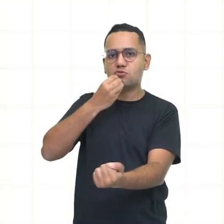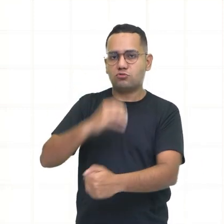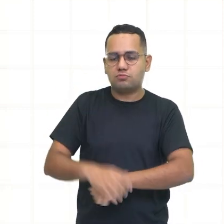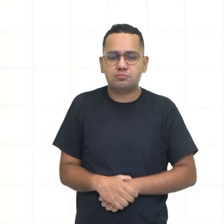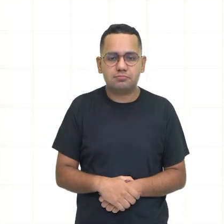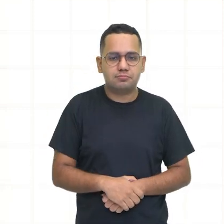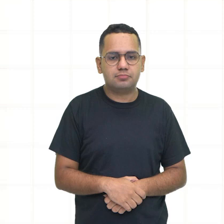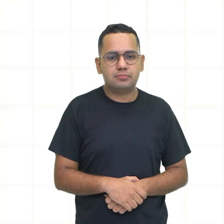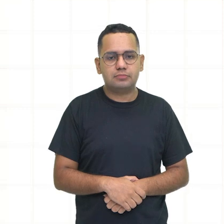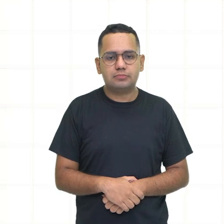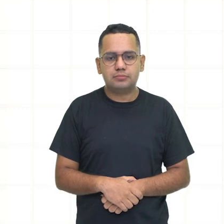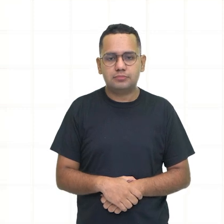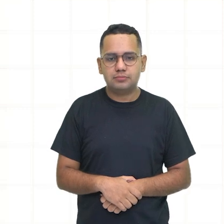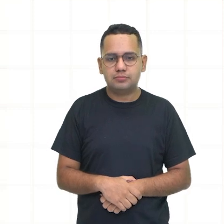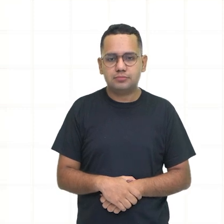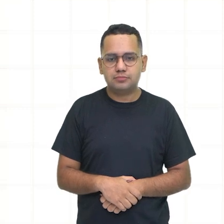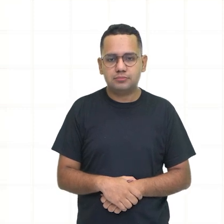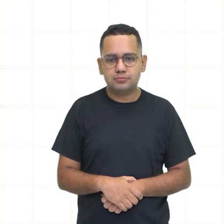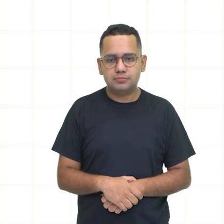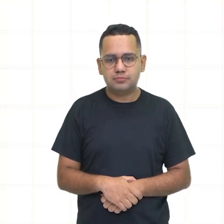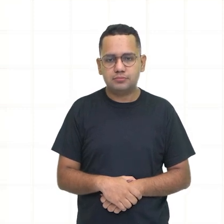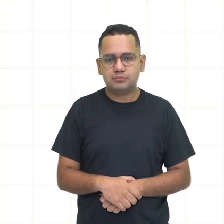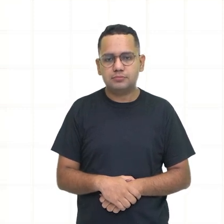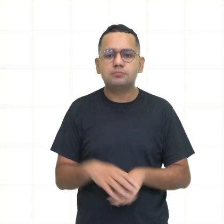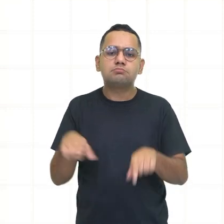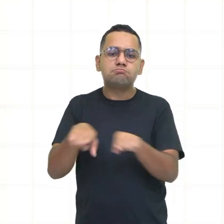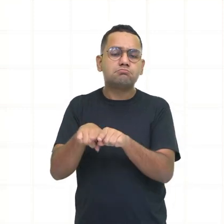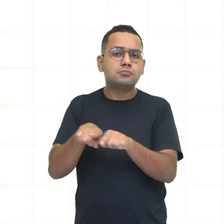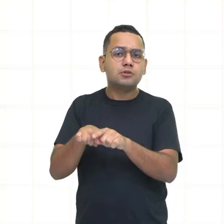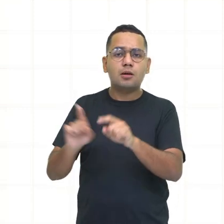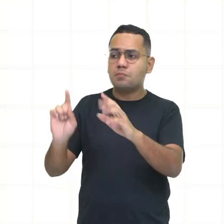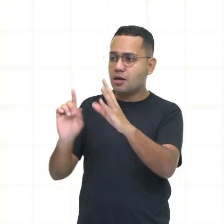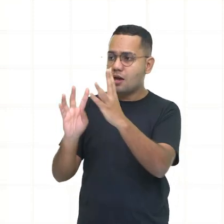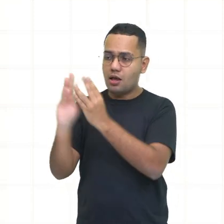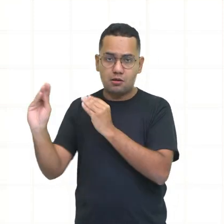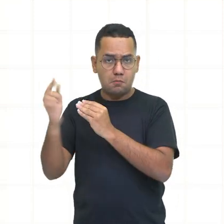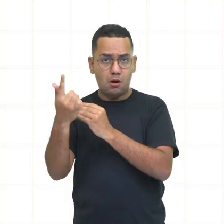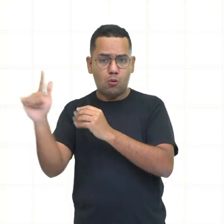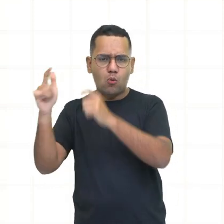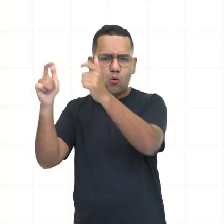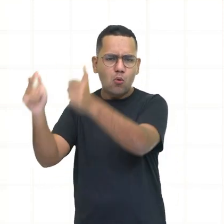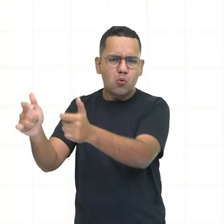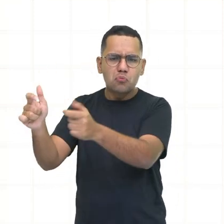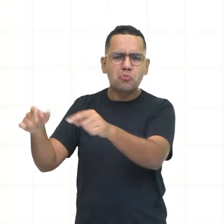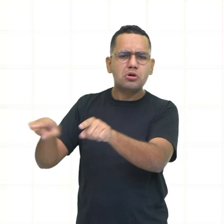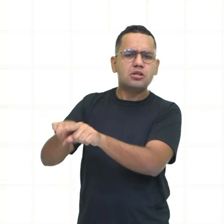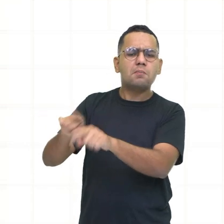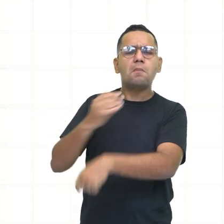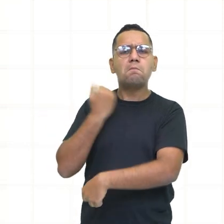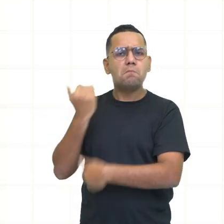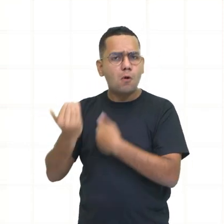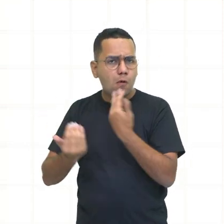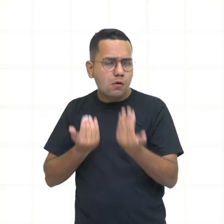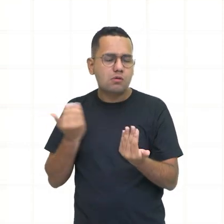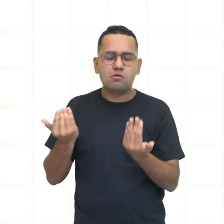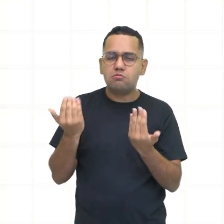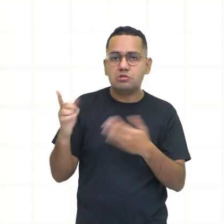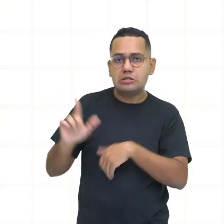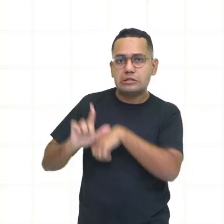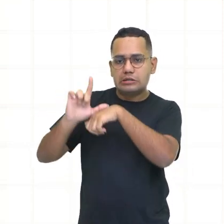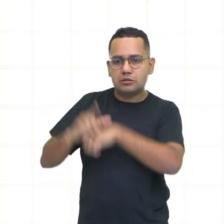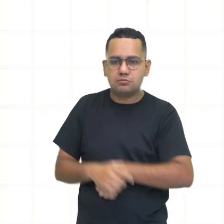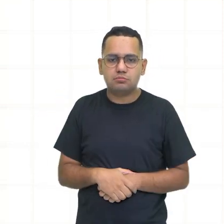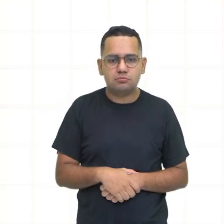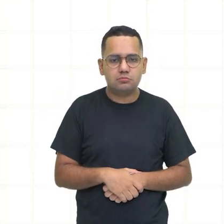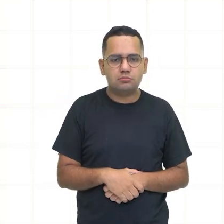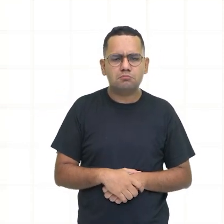Peixoto, certo? Vamos verificar exílio e morte de líderes federalistas. Professor, o que é exílio?